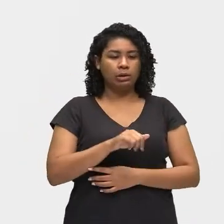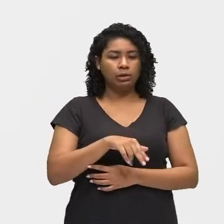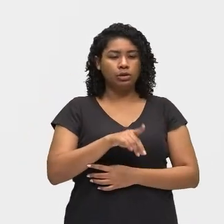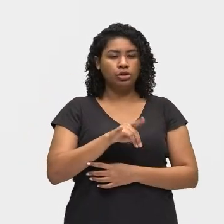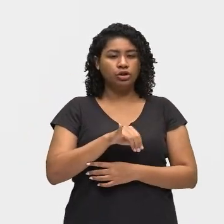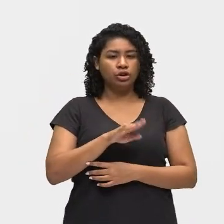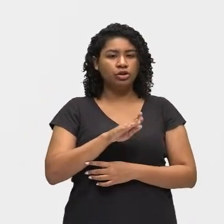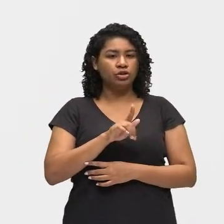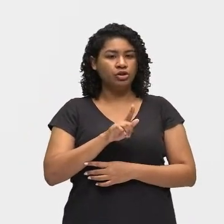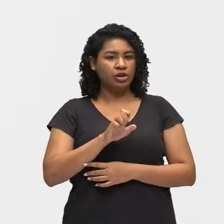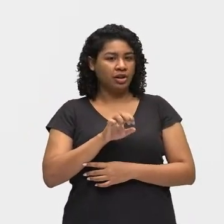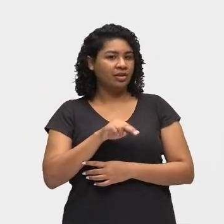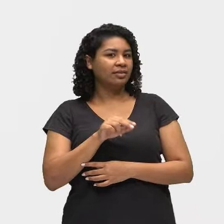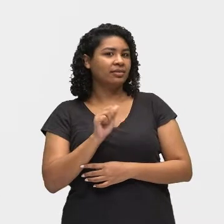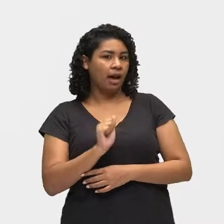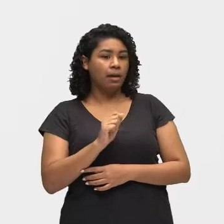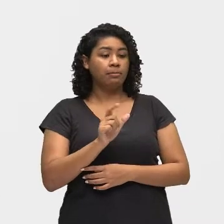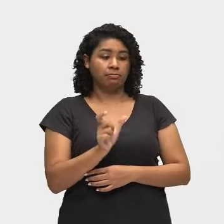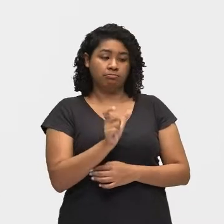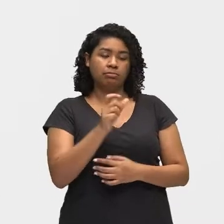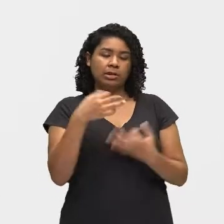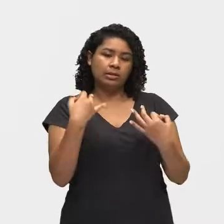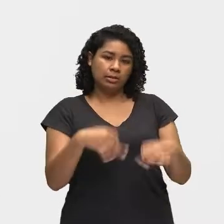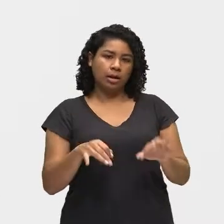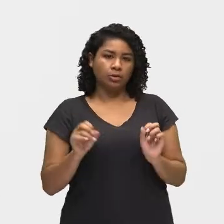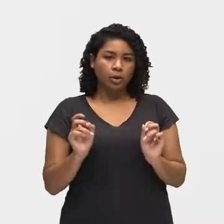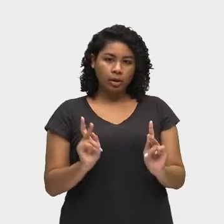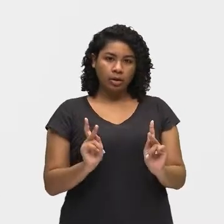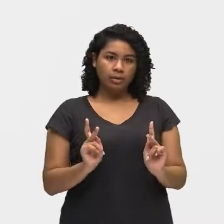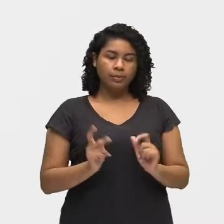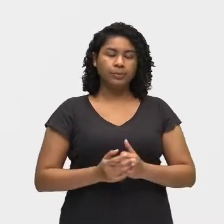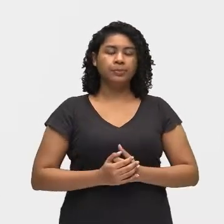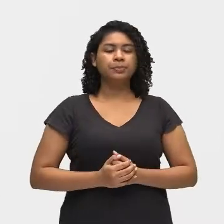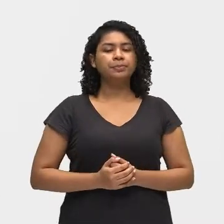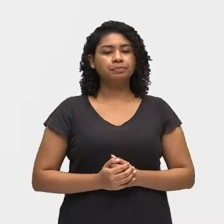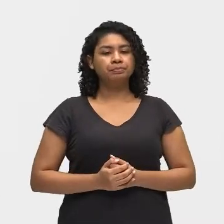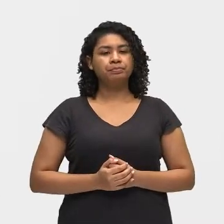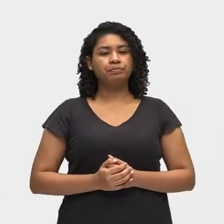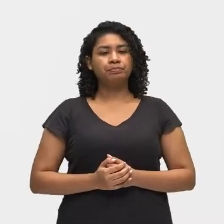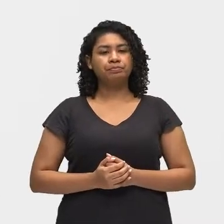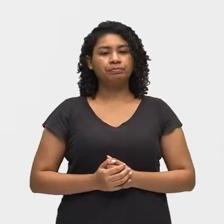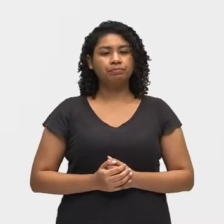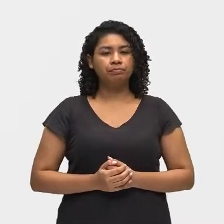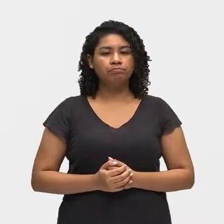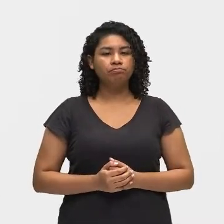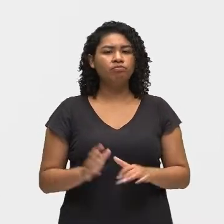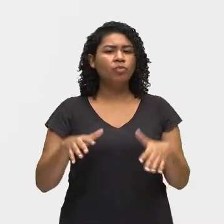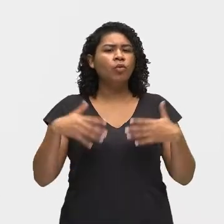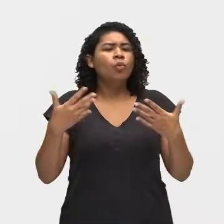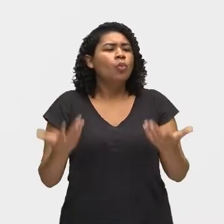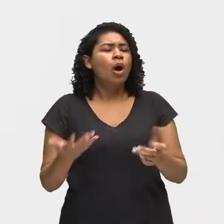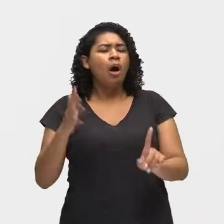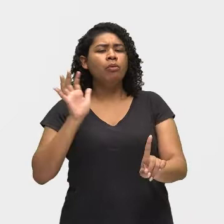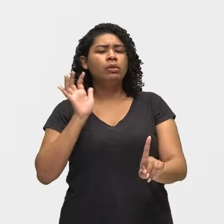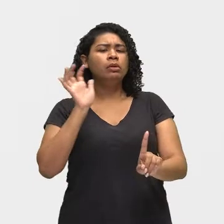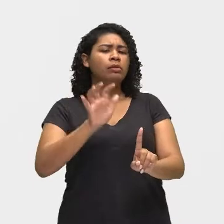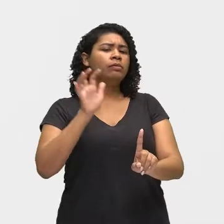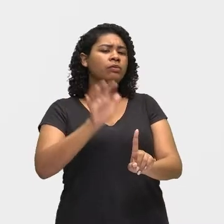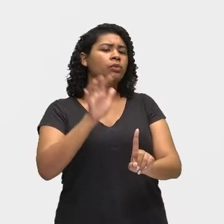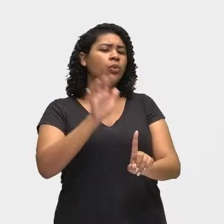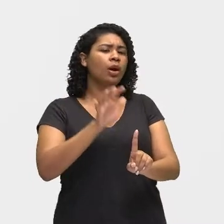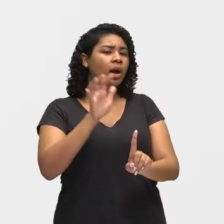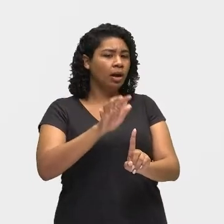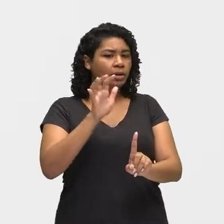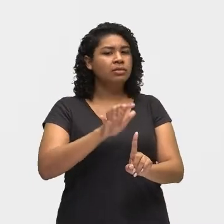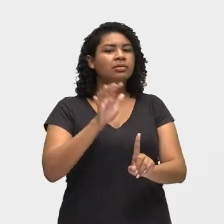isso, ainda estamos utilizando aí índios, por conta das citações. Continuando. Então, quais os impactos e implicações